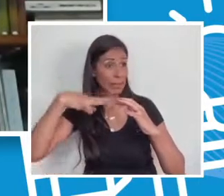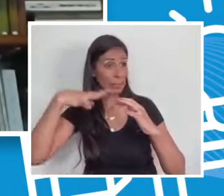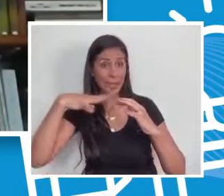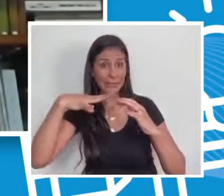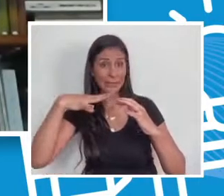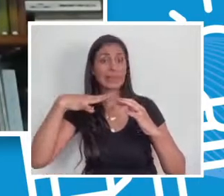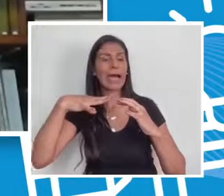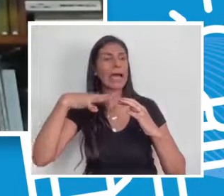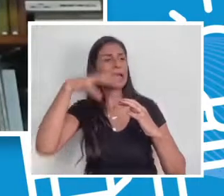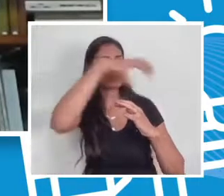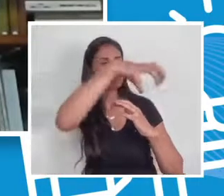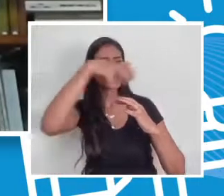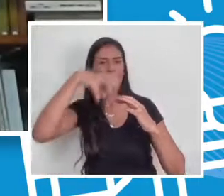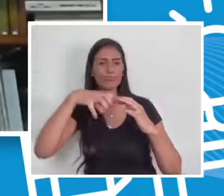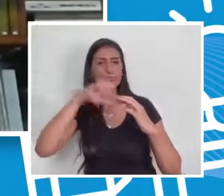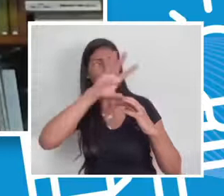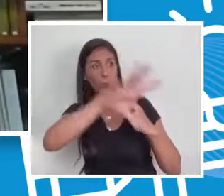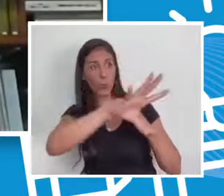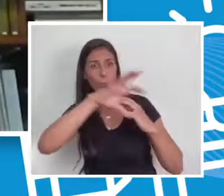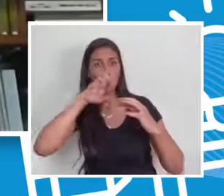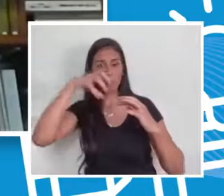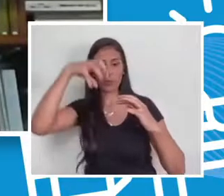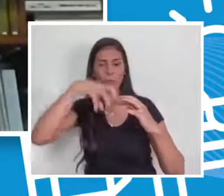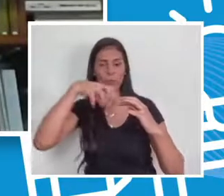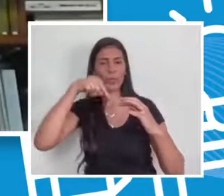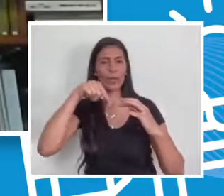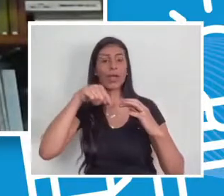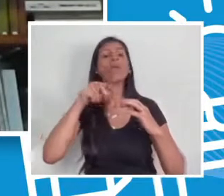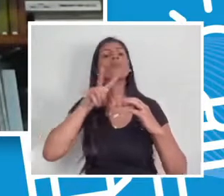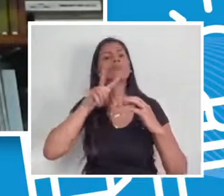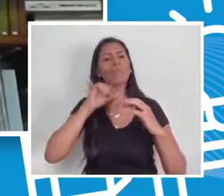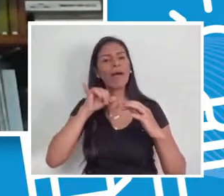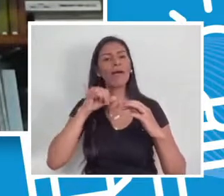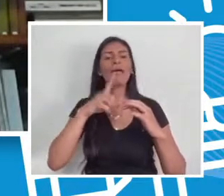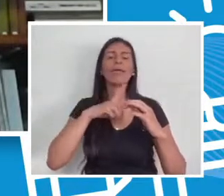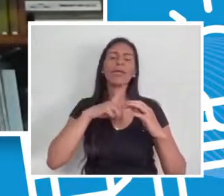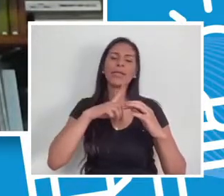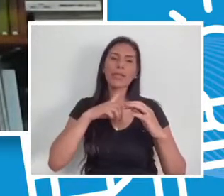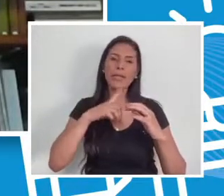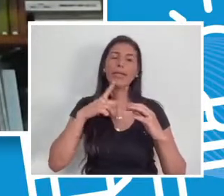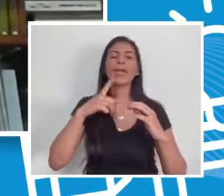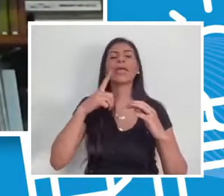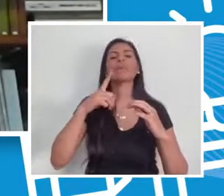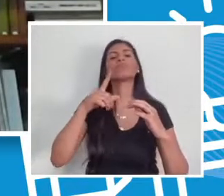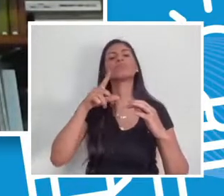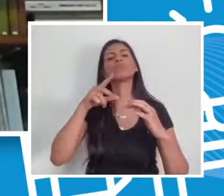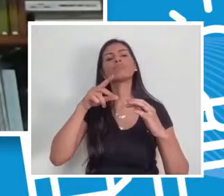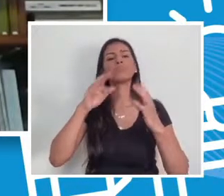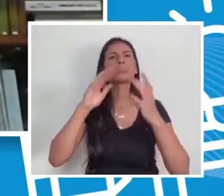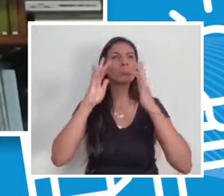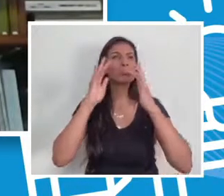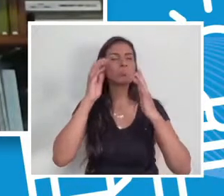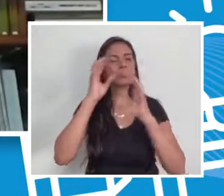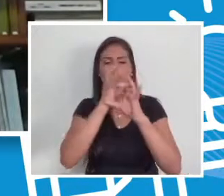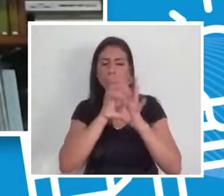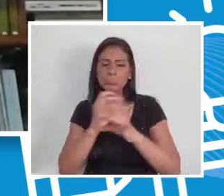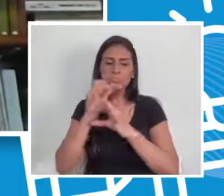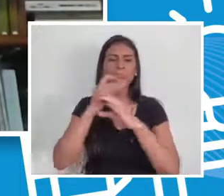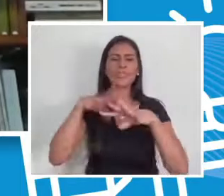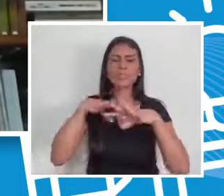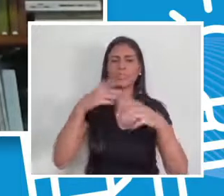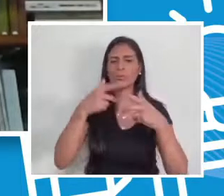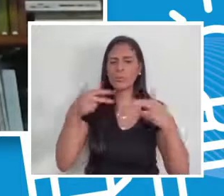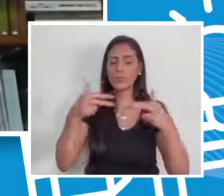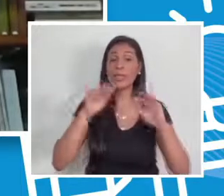símbolos matemáticos, operações matemáticas, etc. Era uma área que, pela biologia, iria, por exemplo,